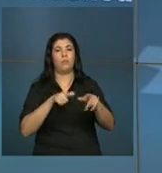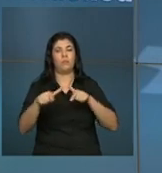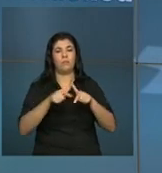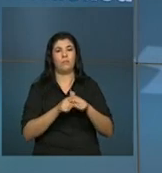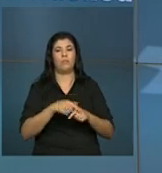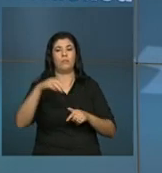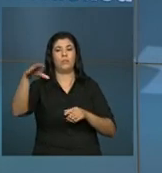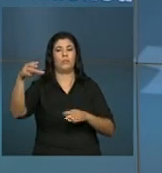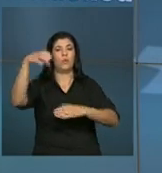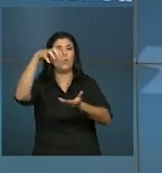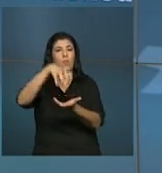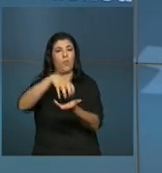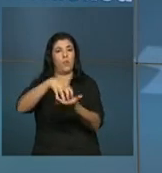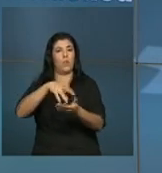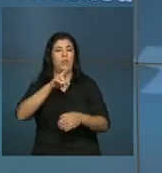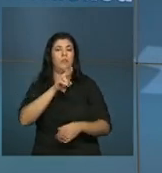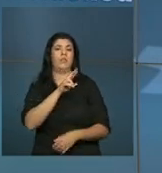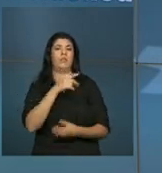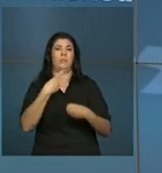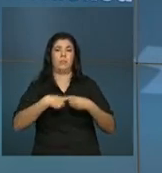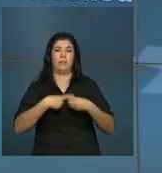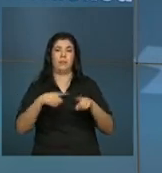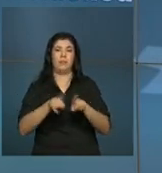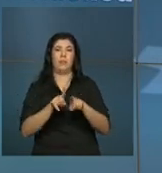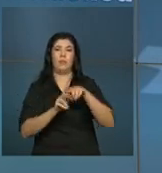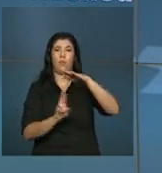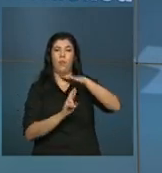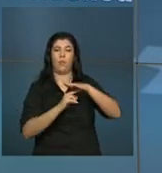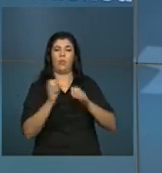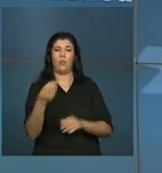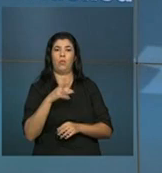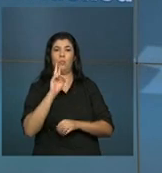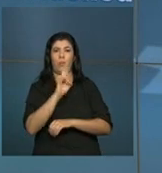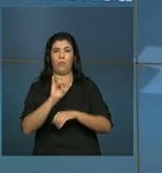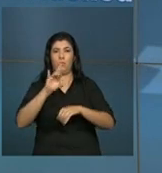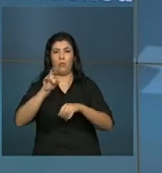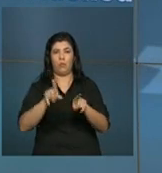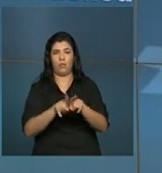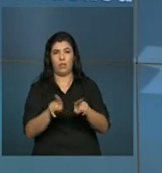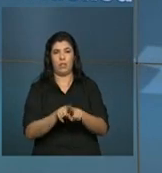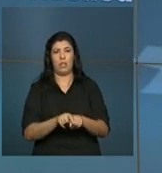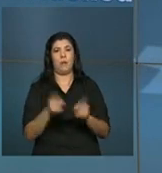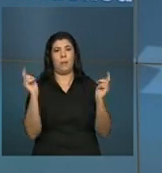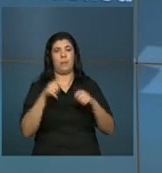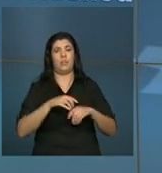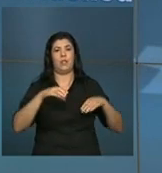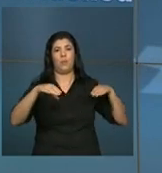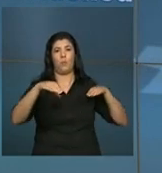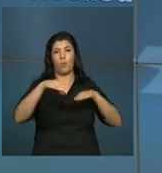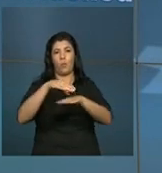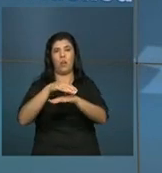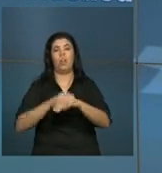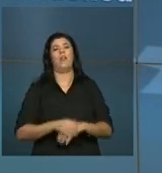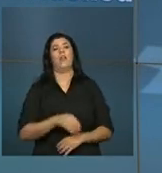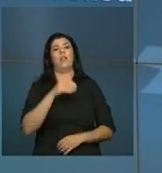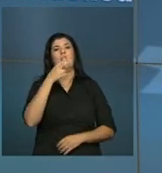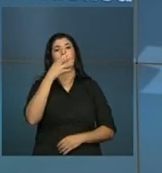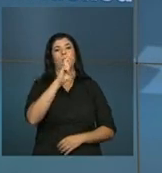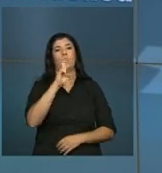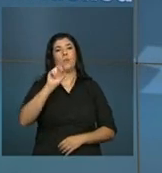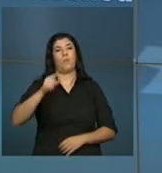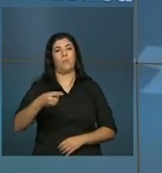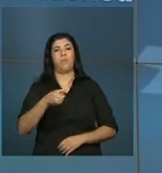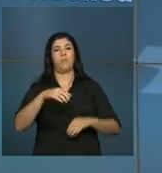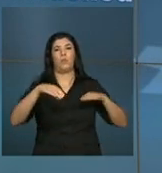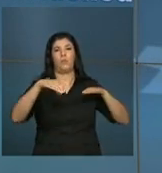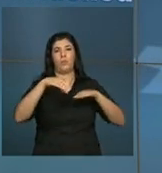centro da cidade para a rodoviária Novo Rio e terá capacidade para 55 mil veículos por dia. O túnel é um